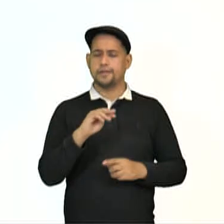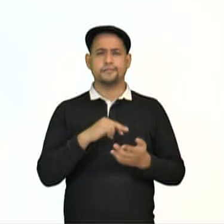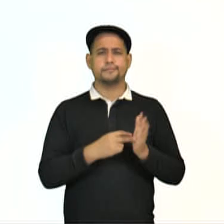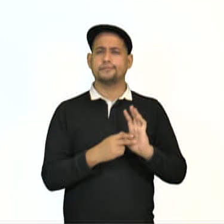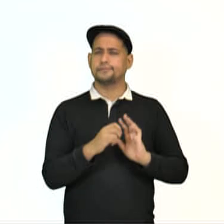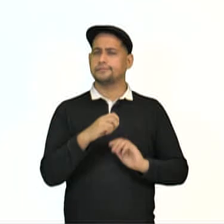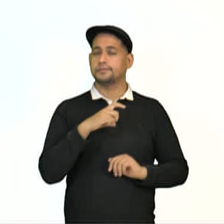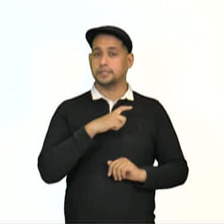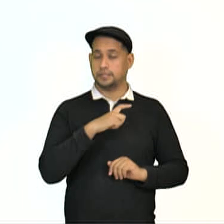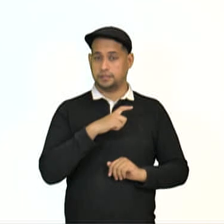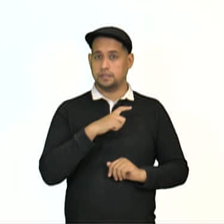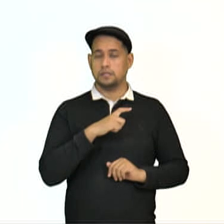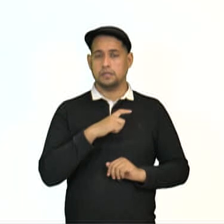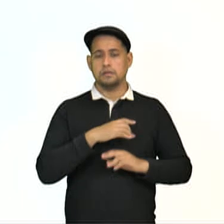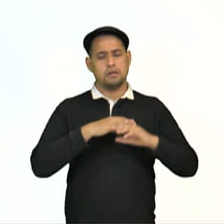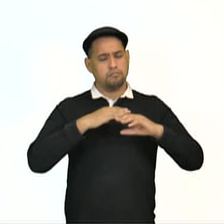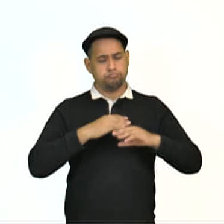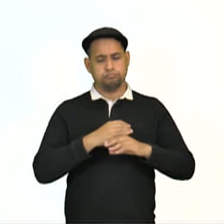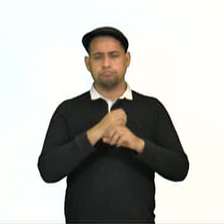é obtido